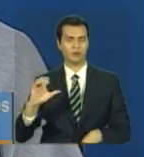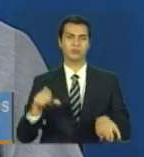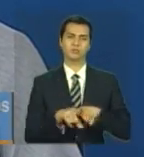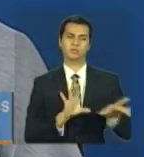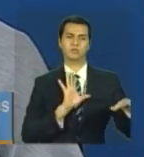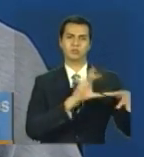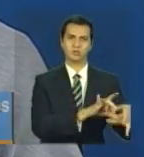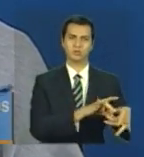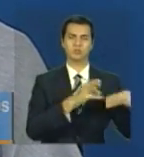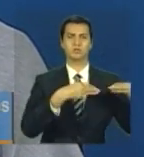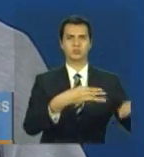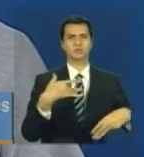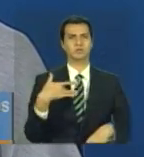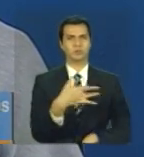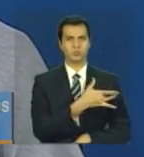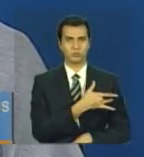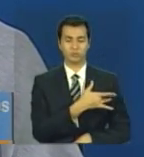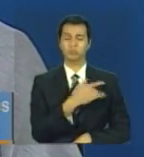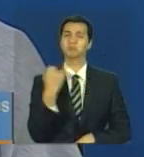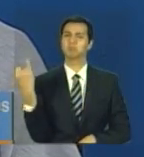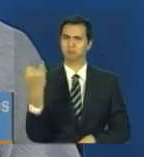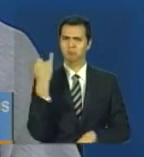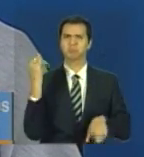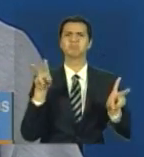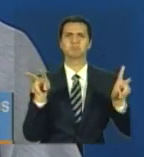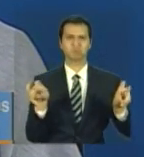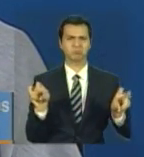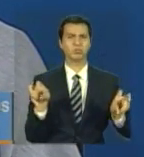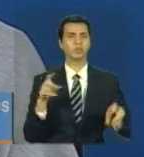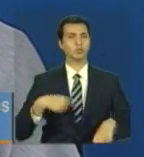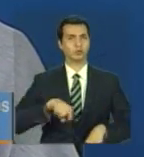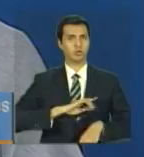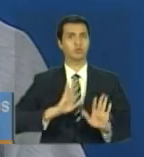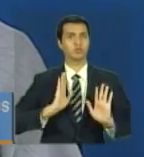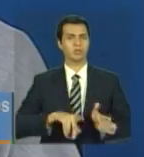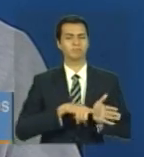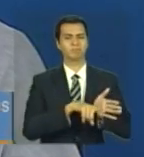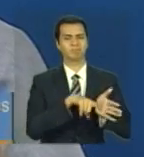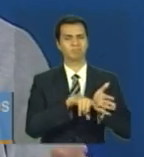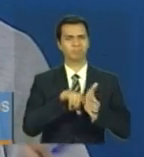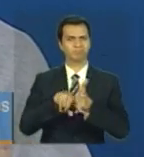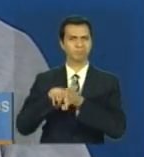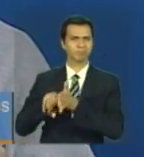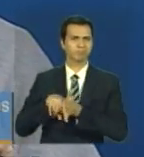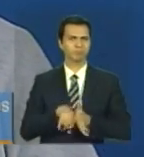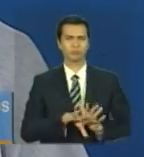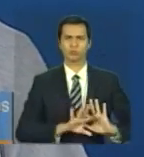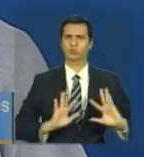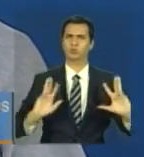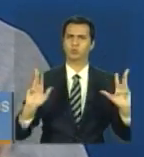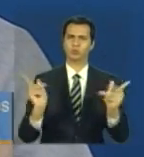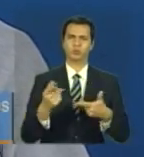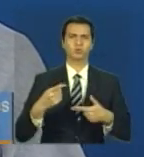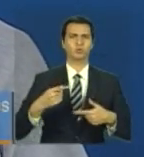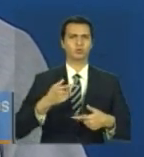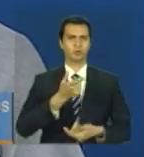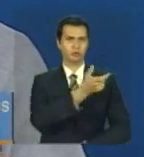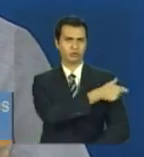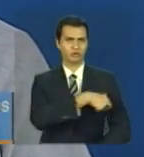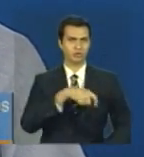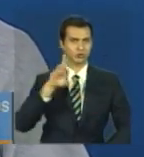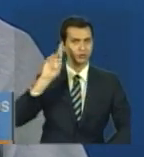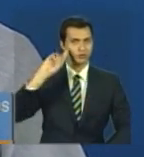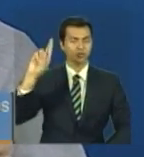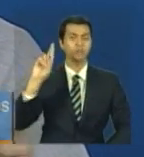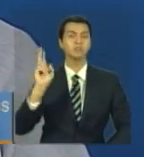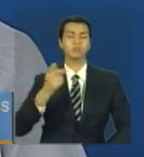esse tema e a proposta, nós temos feito trabalho de consulta técnica junto a esses gestores que eu falei, da rede assistência, da rede de